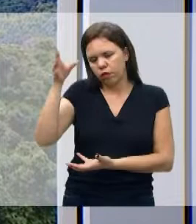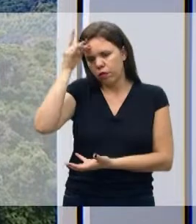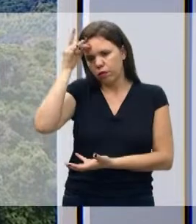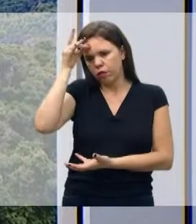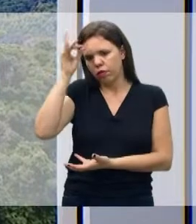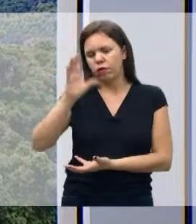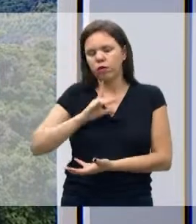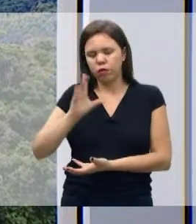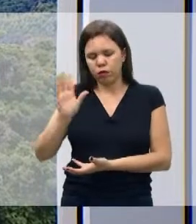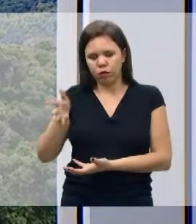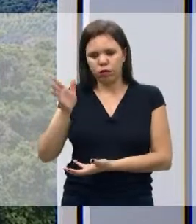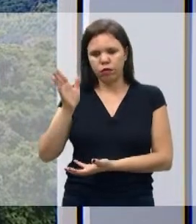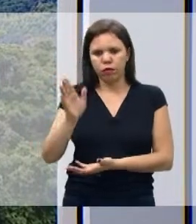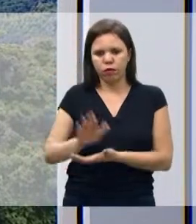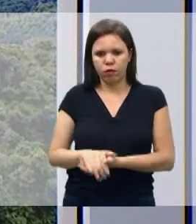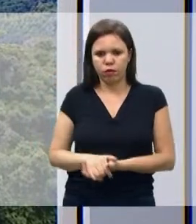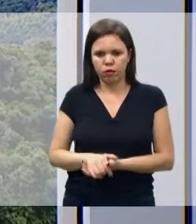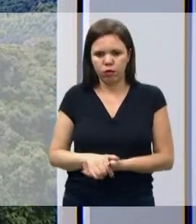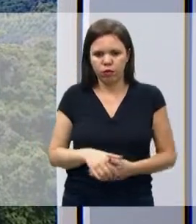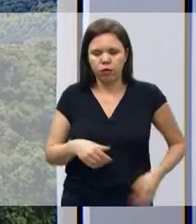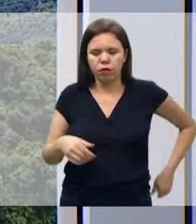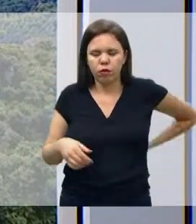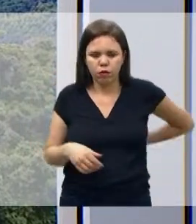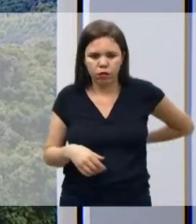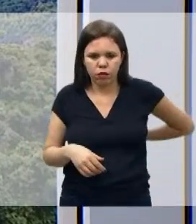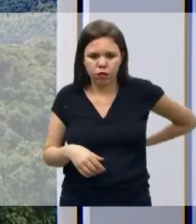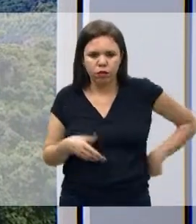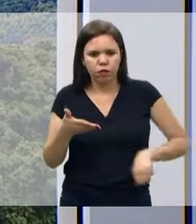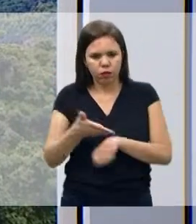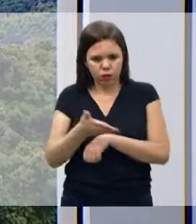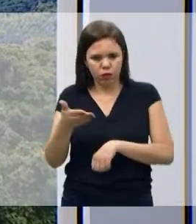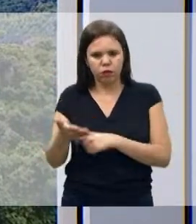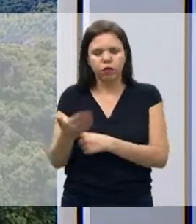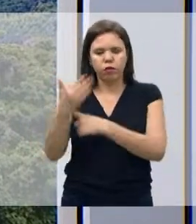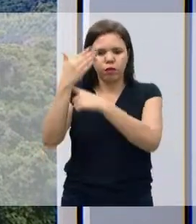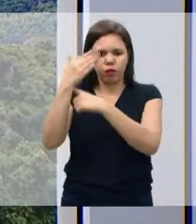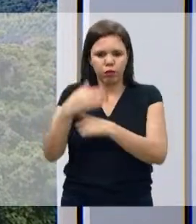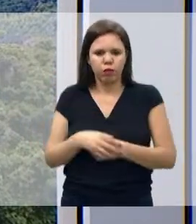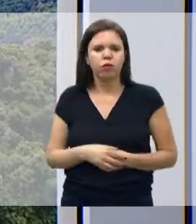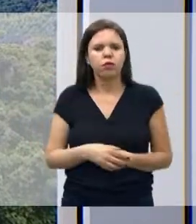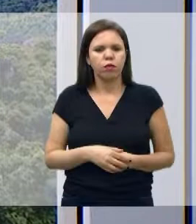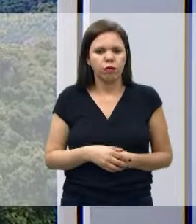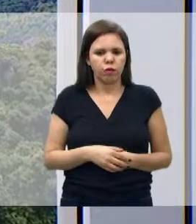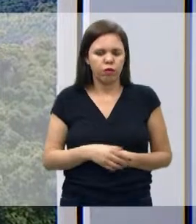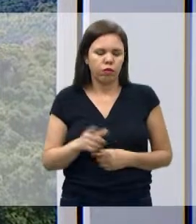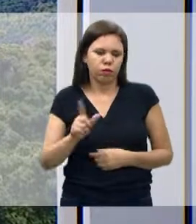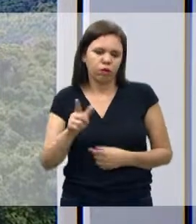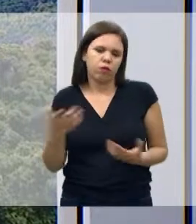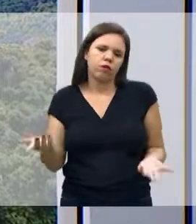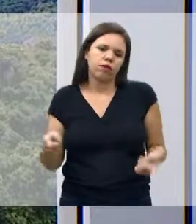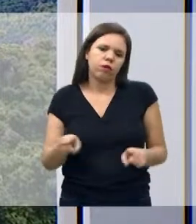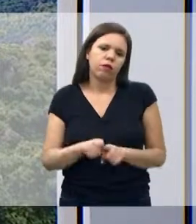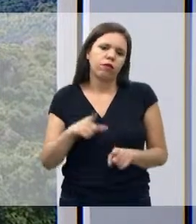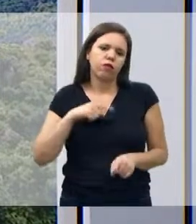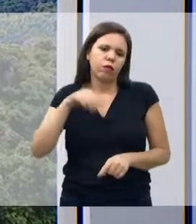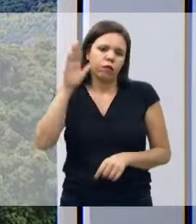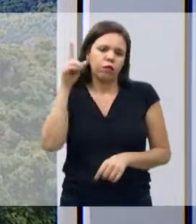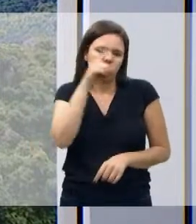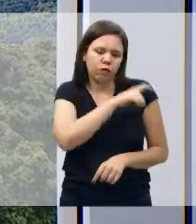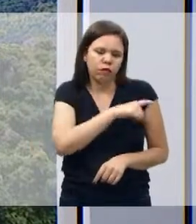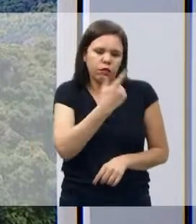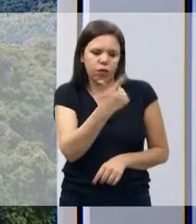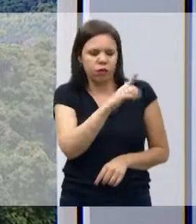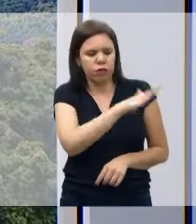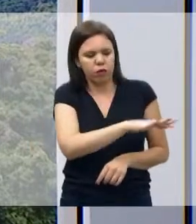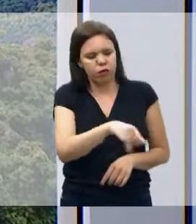eles estejam participando desse mundo tecnológico, é óbvio que eles têm maior dificuldade do que